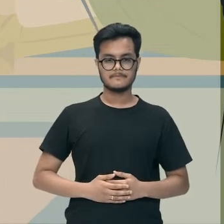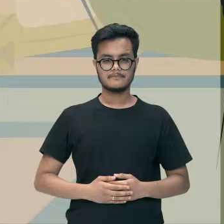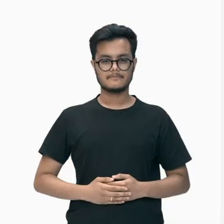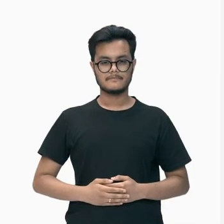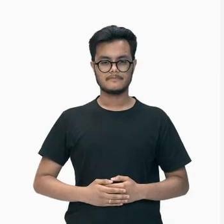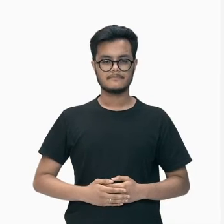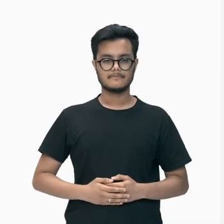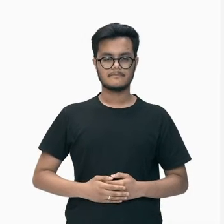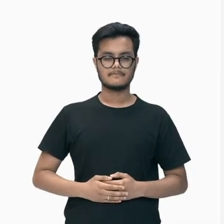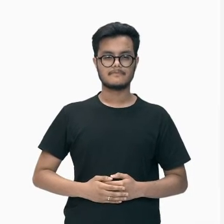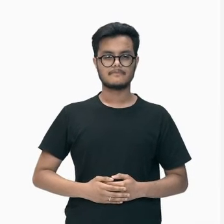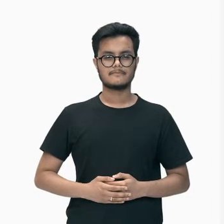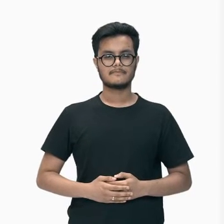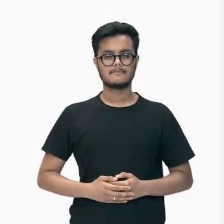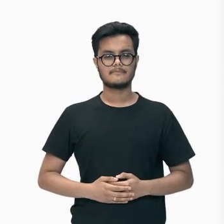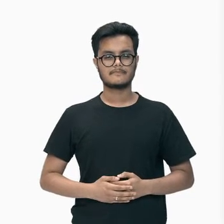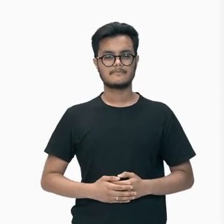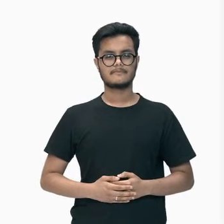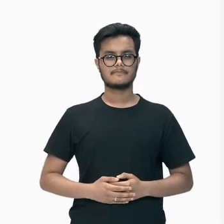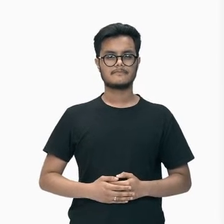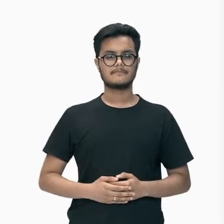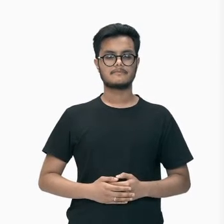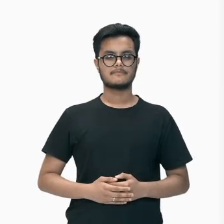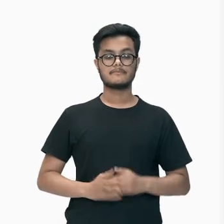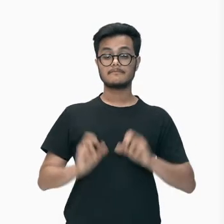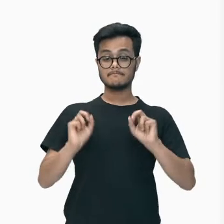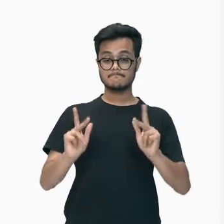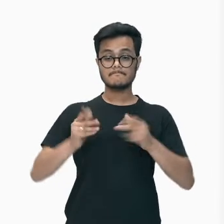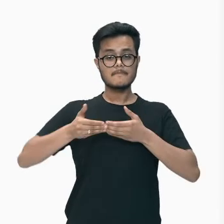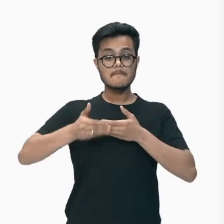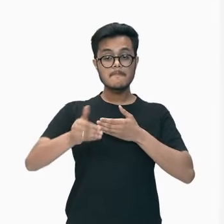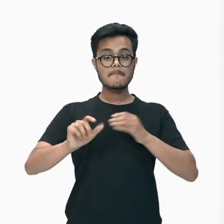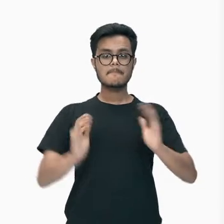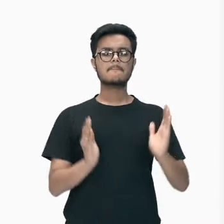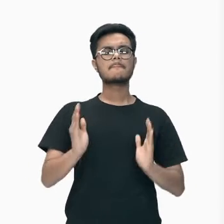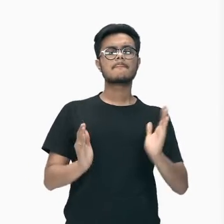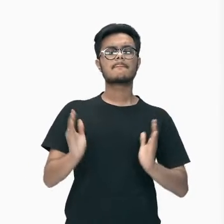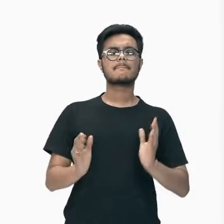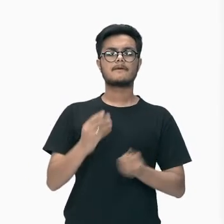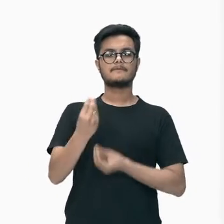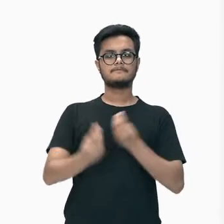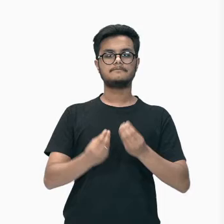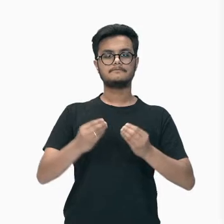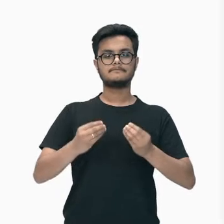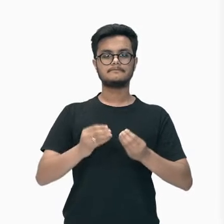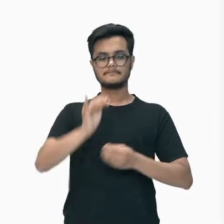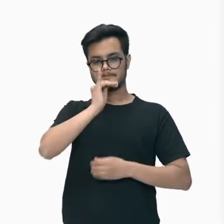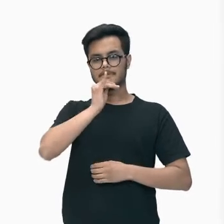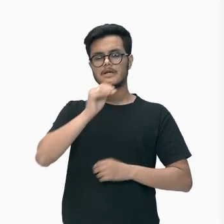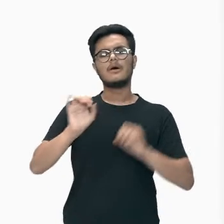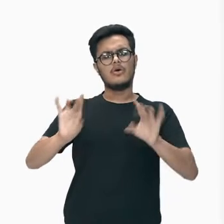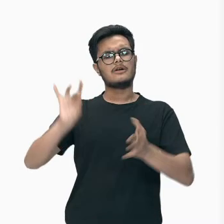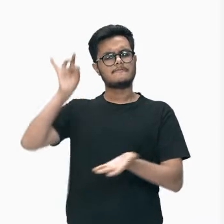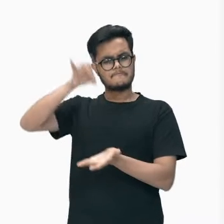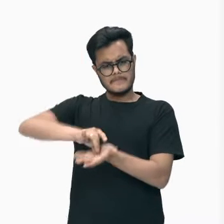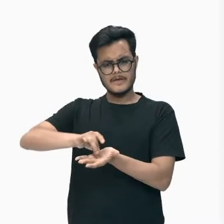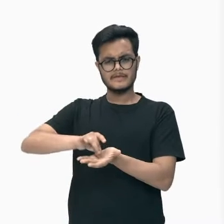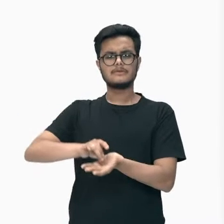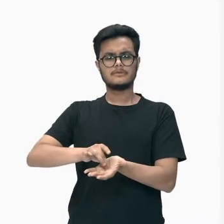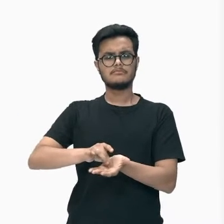II? Vamos ver então? Primeiro momento é o momento da consolidação, quando ele